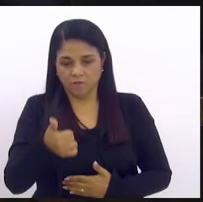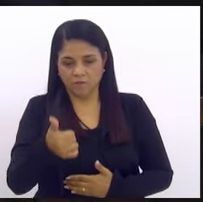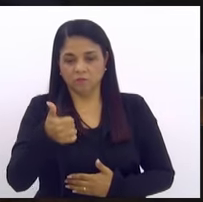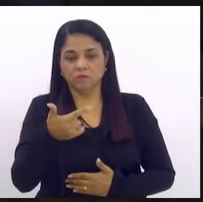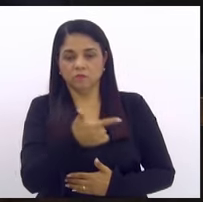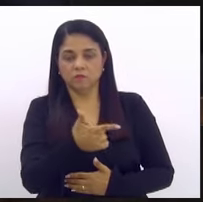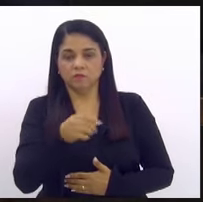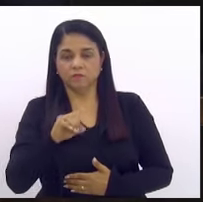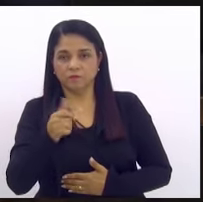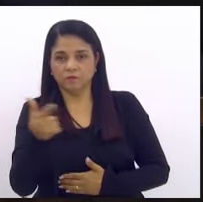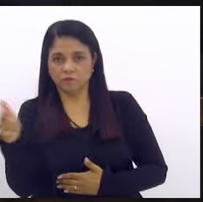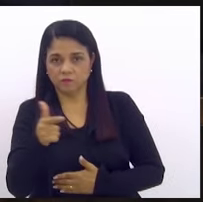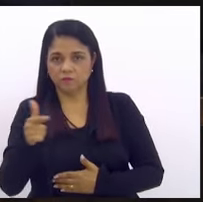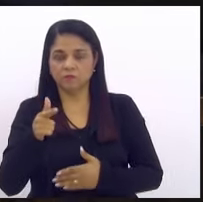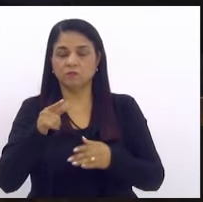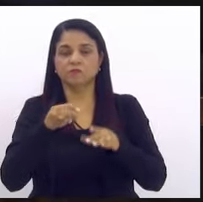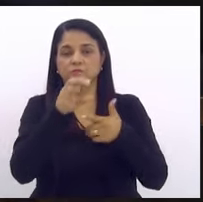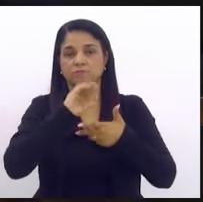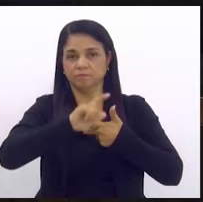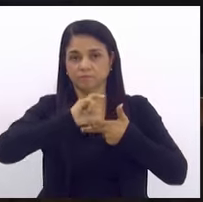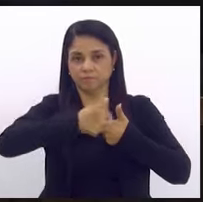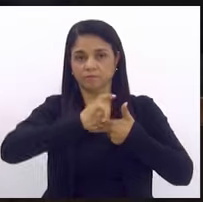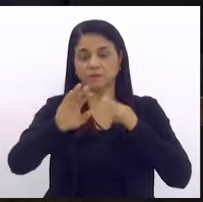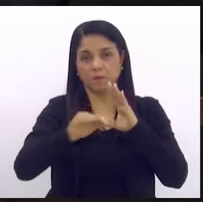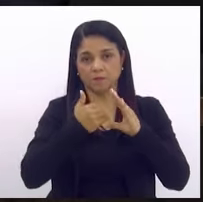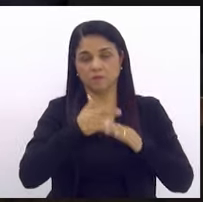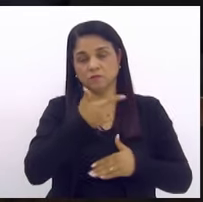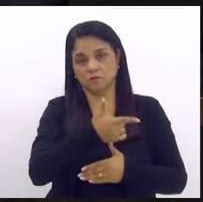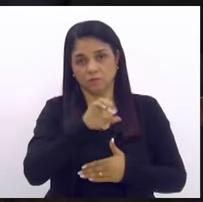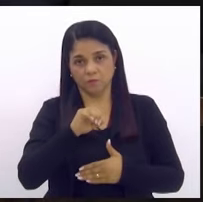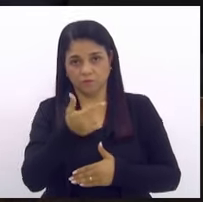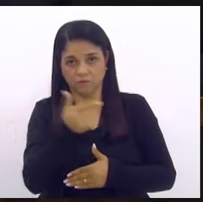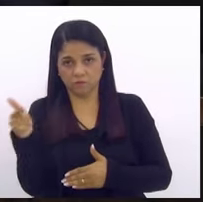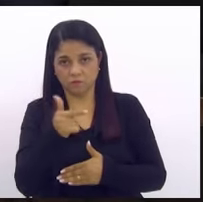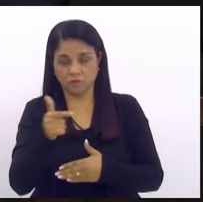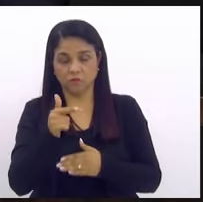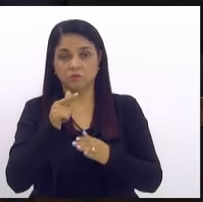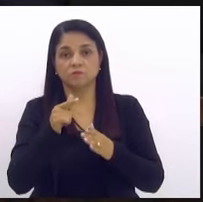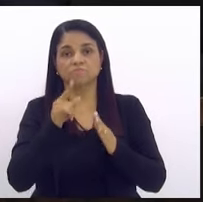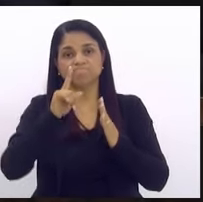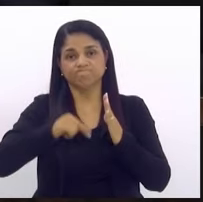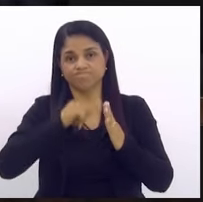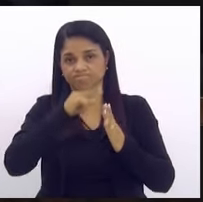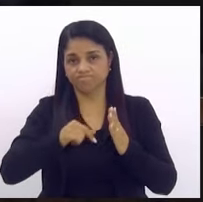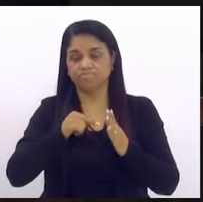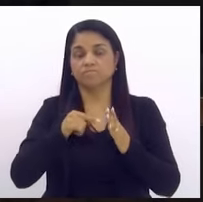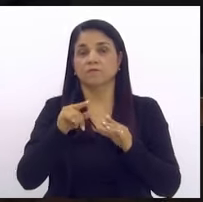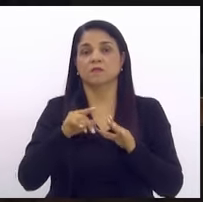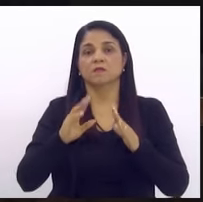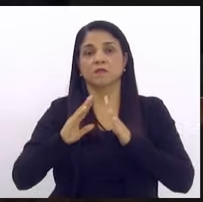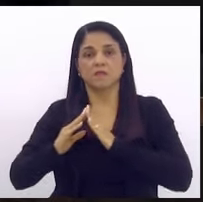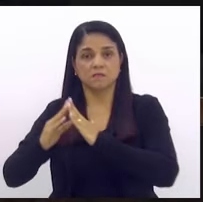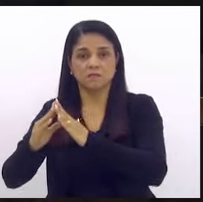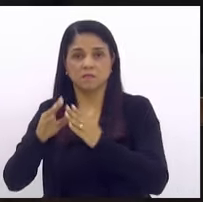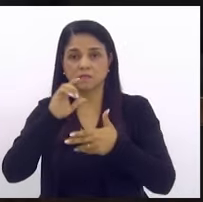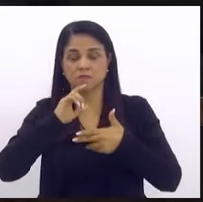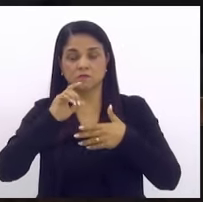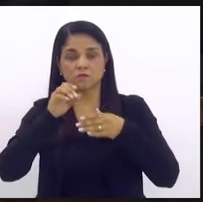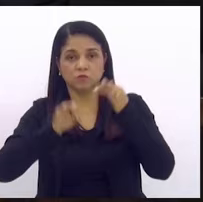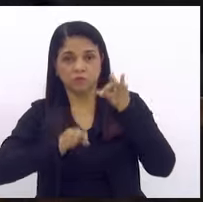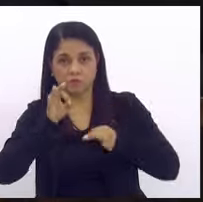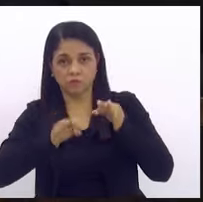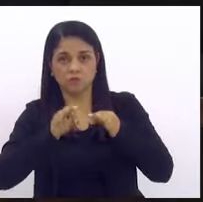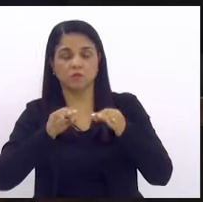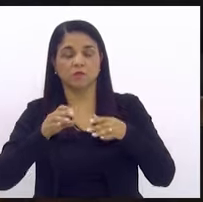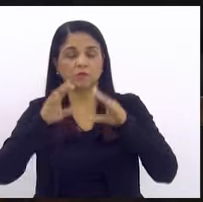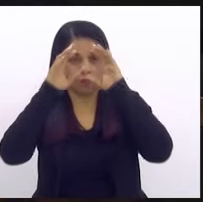Poder Judiciário, mensagem número 3 de 2022, que institui o programa de residência jurídica no âmbito do